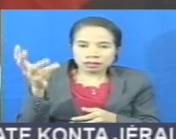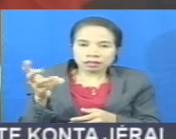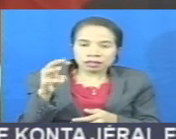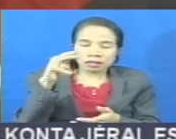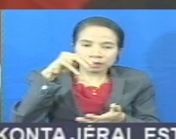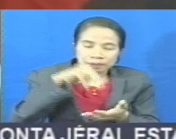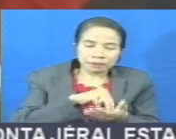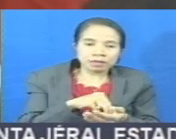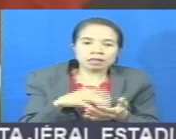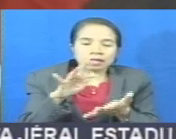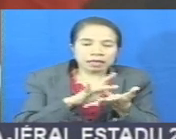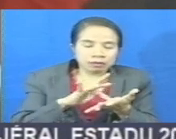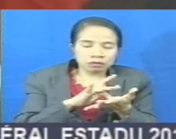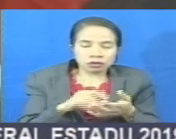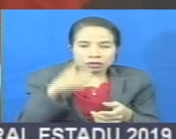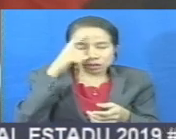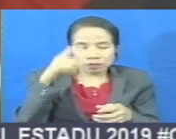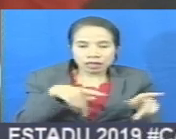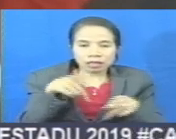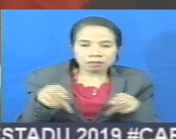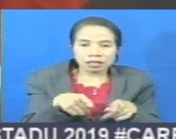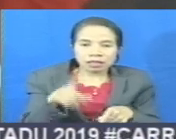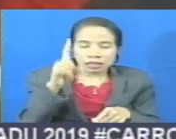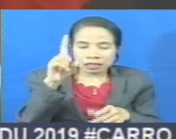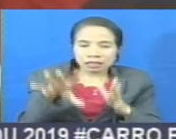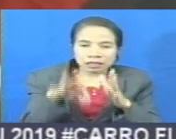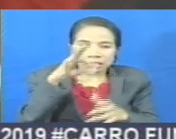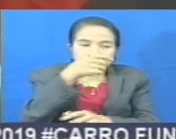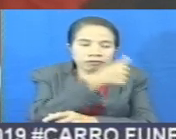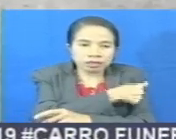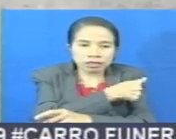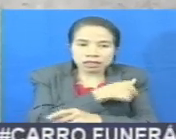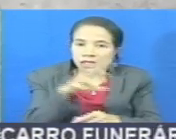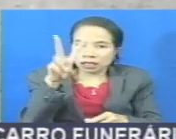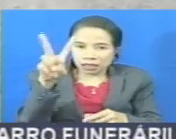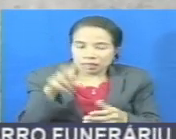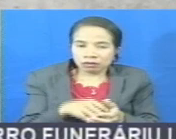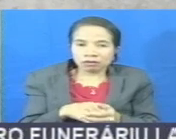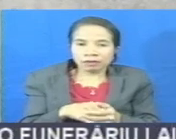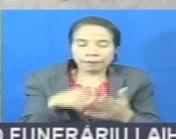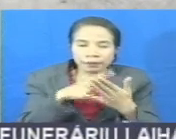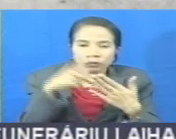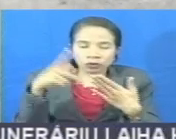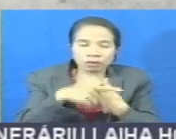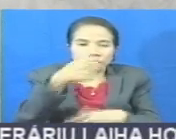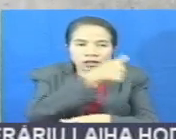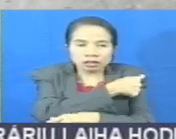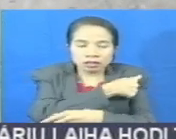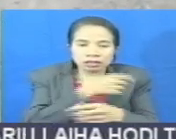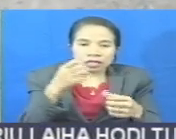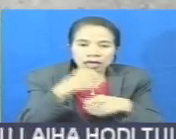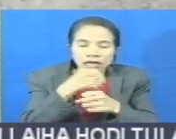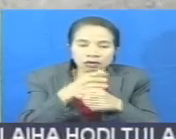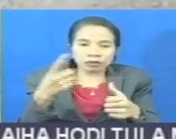mil doses. Também é maior se retam vacina rua. Programa vacinação, né? Se rala o